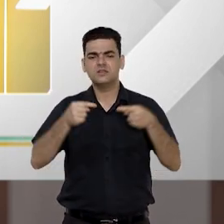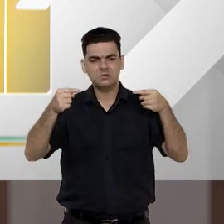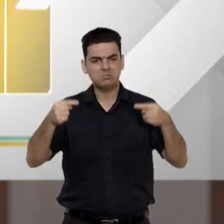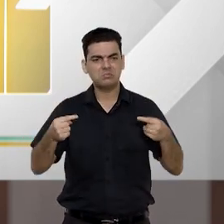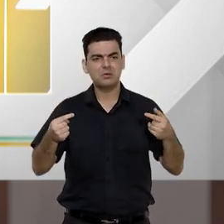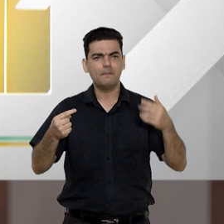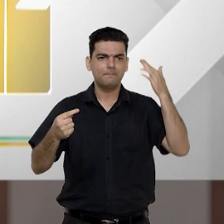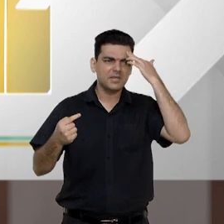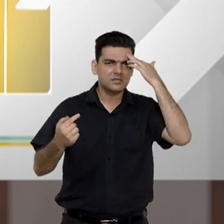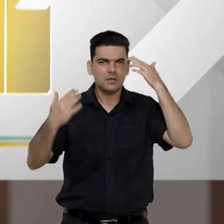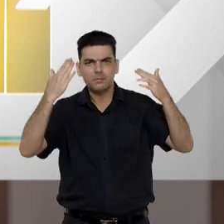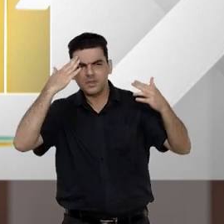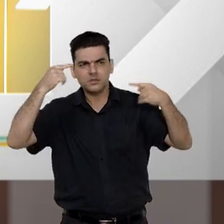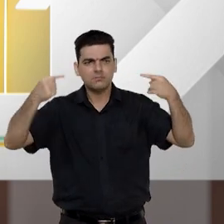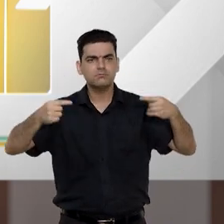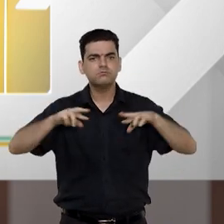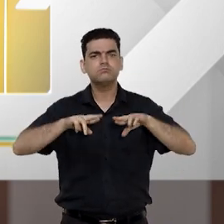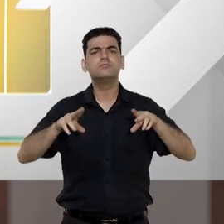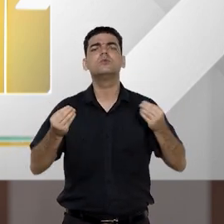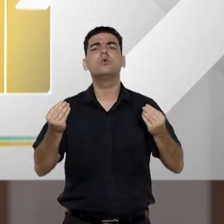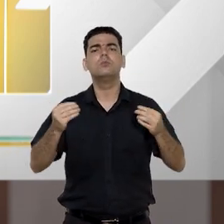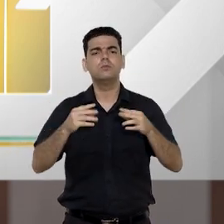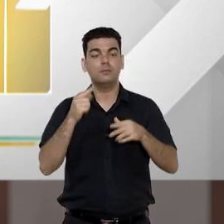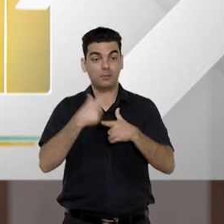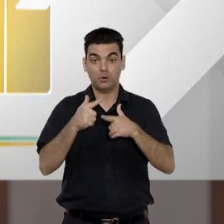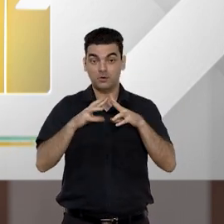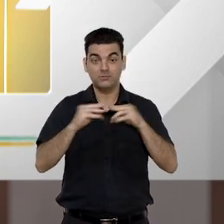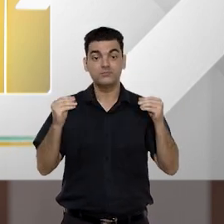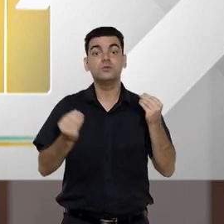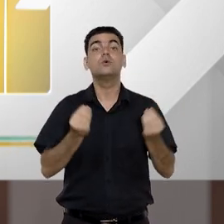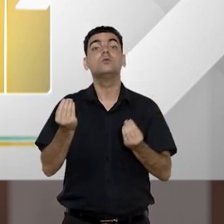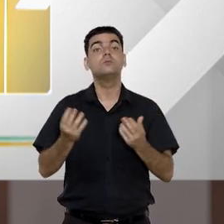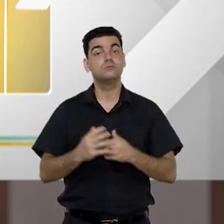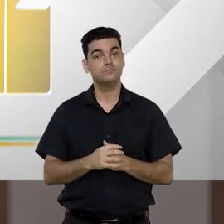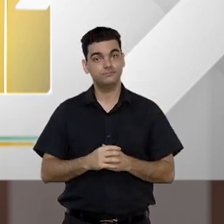Justiça, como essa discrepância de entendimentos é dirimida?